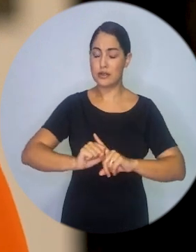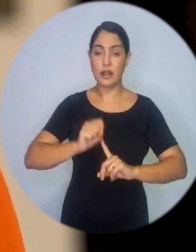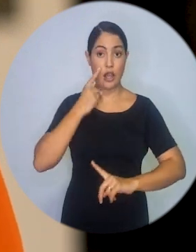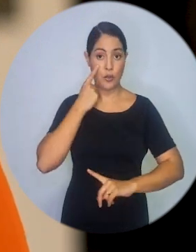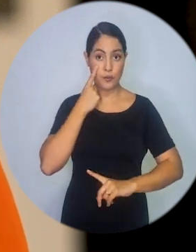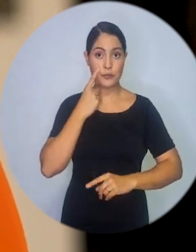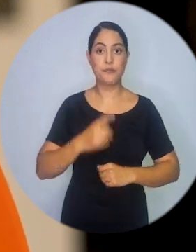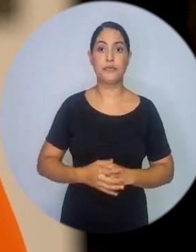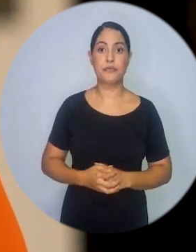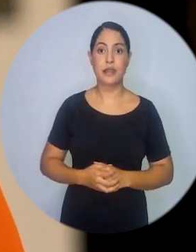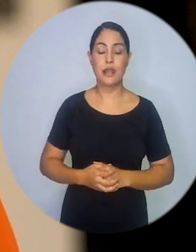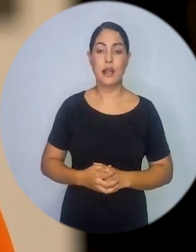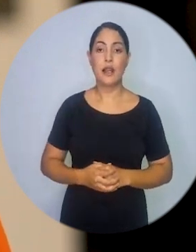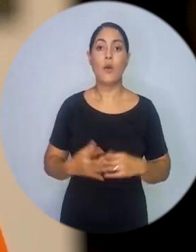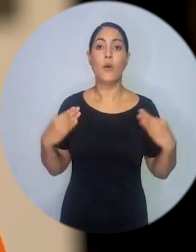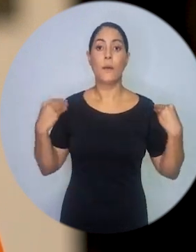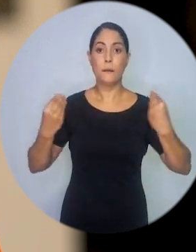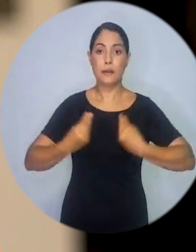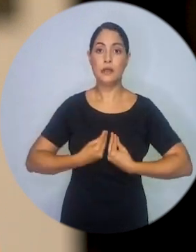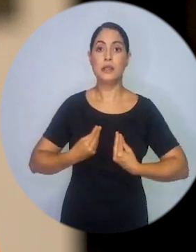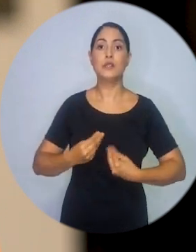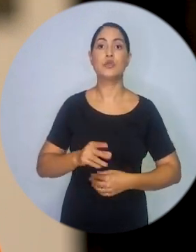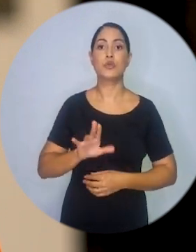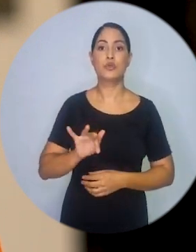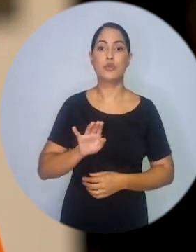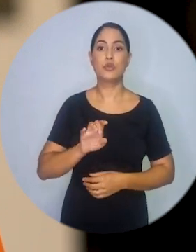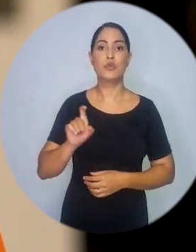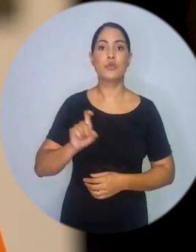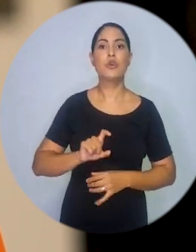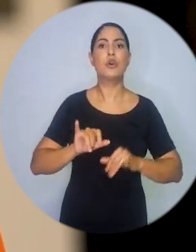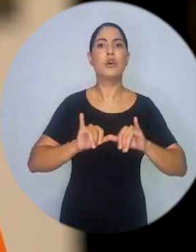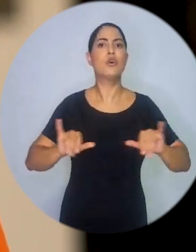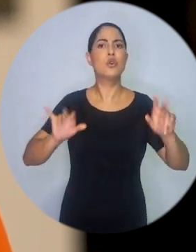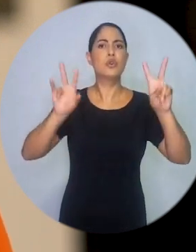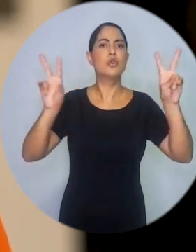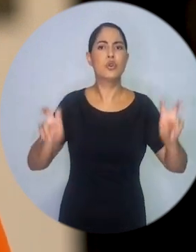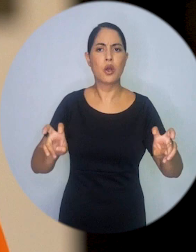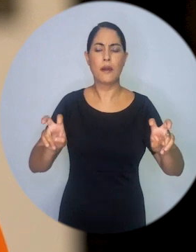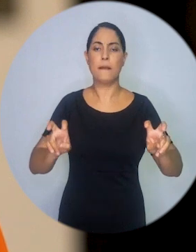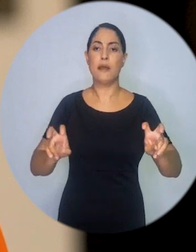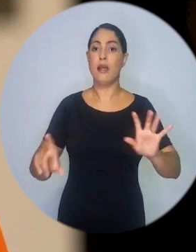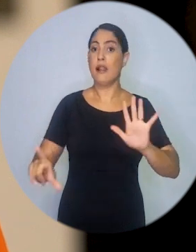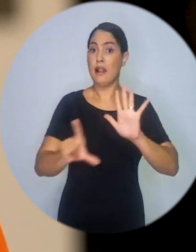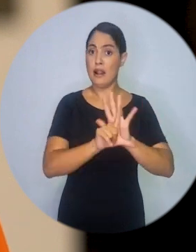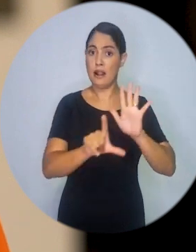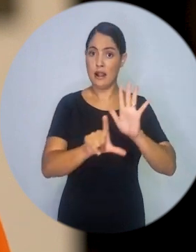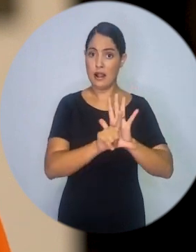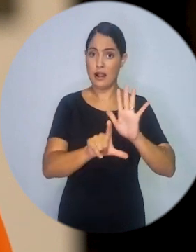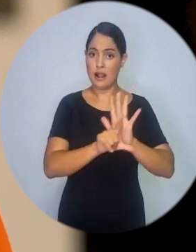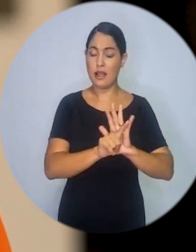para a sociedade. Em decisão do ministro Luiz Fux, a Corte reconheceu a constitucionalidade da Lei 10.166